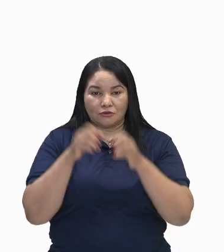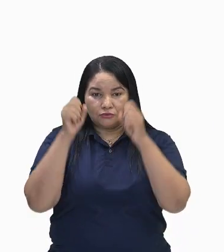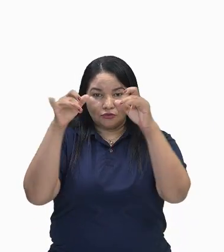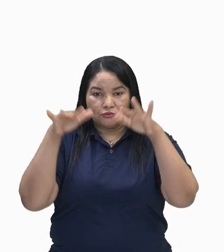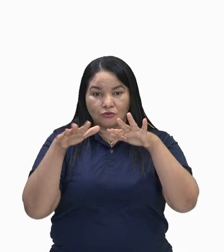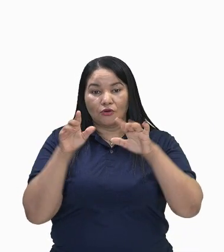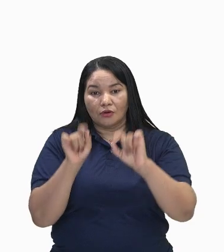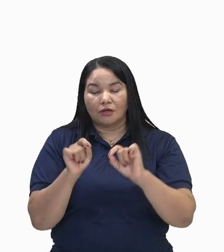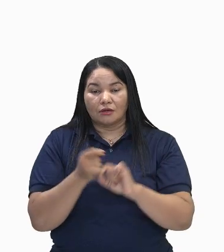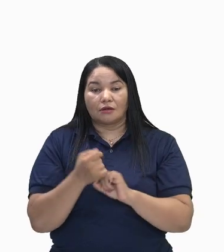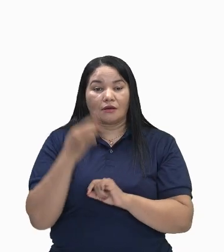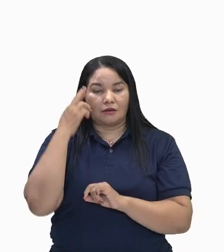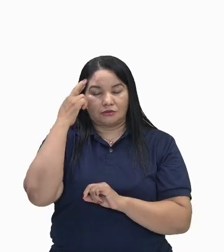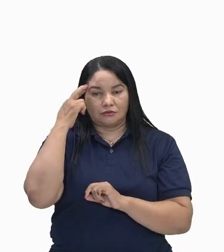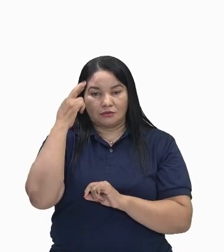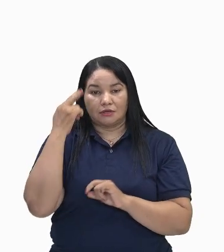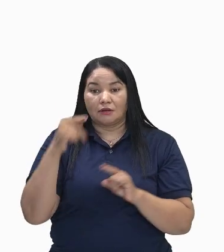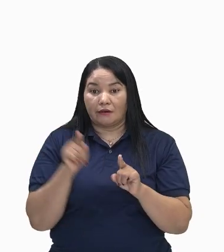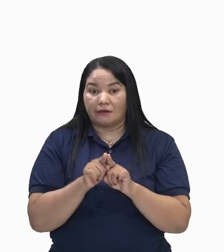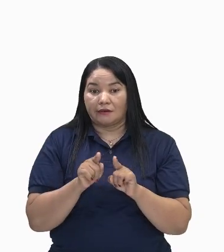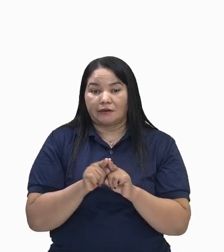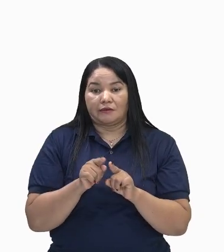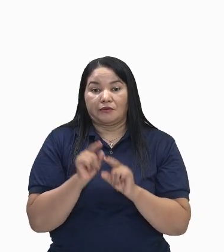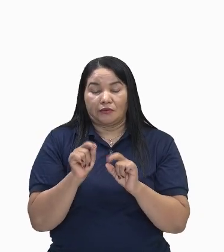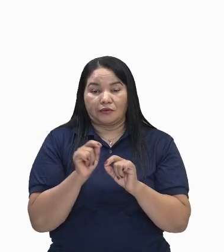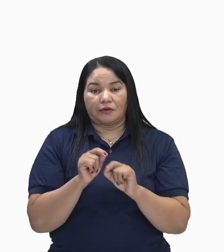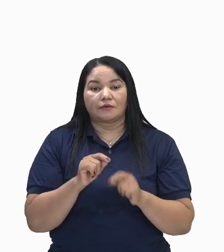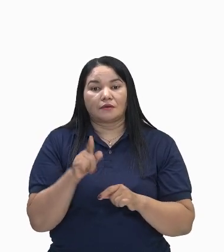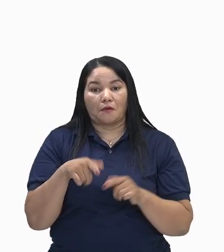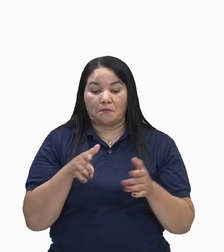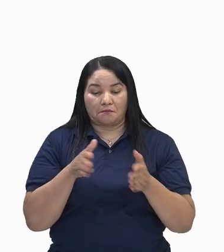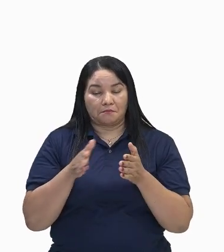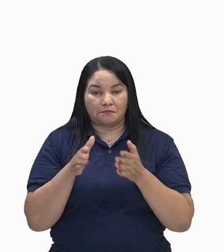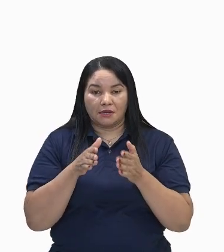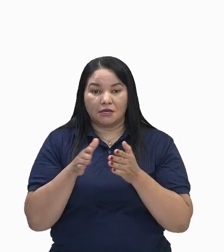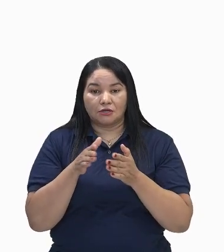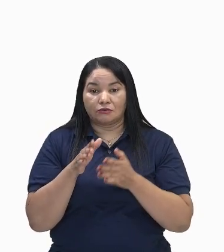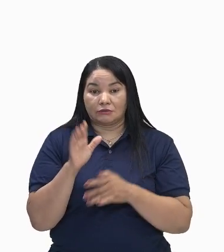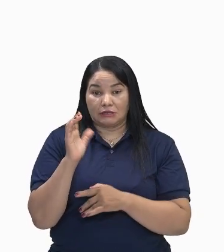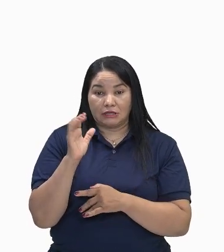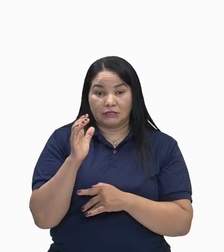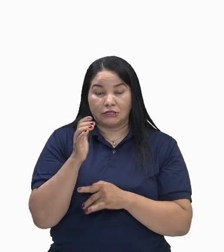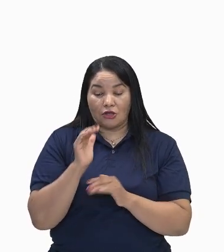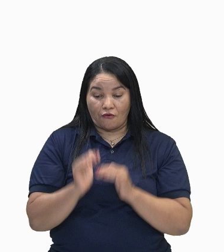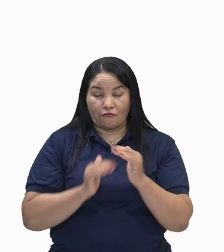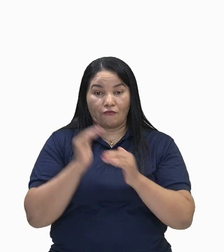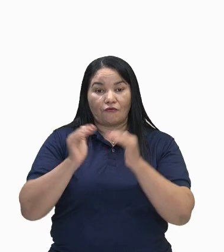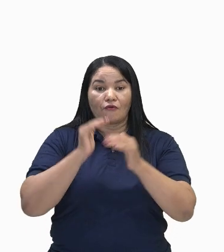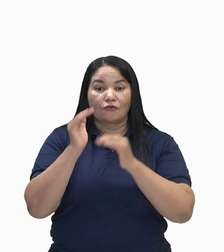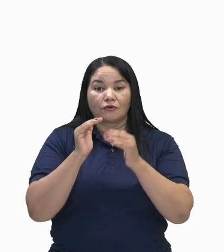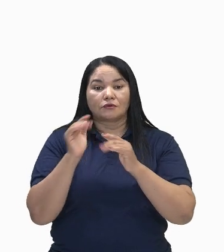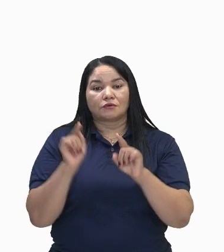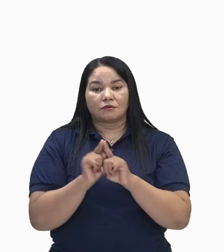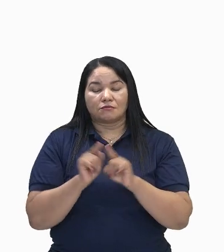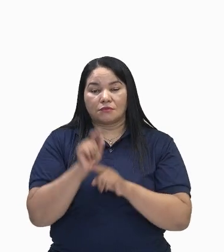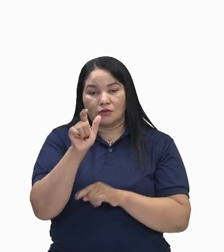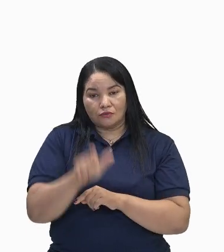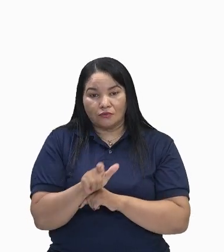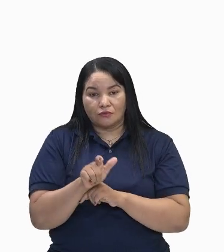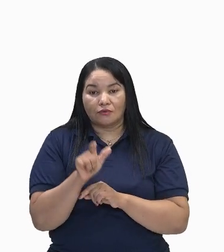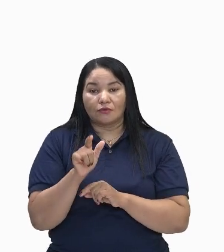a racionalidade. O iluminismo é um período em que a ciência evoluiu e o homem